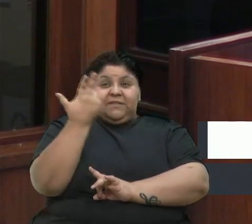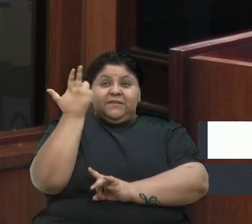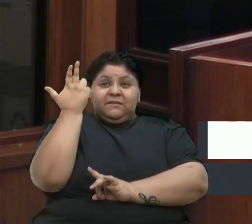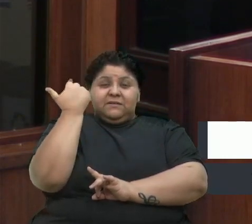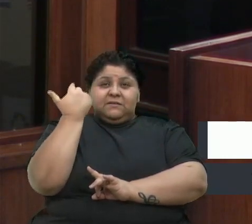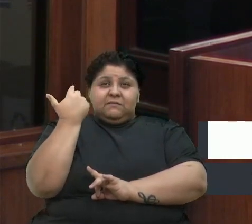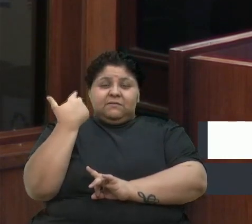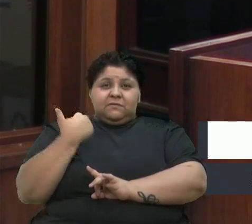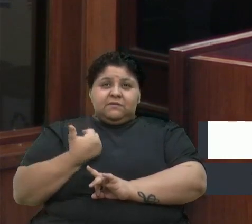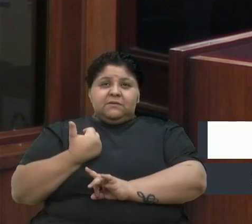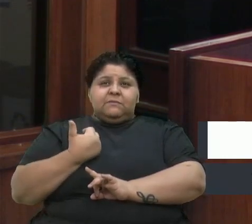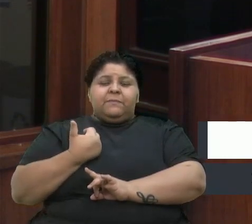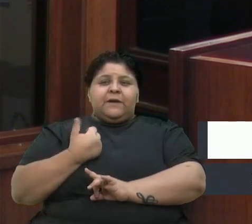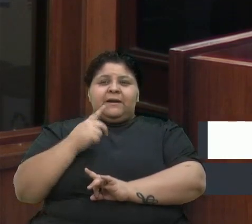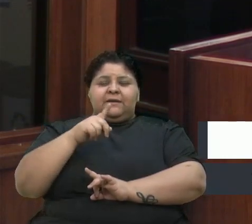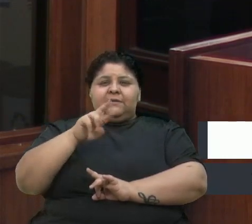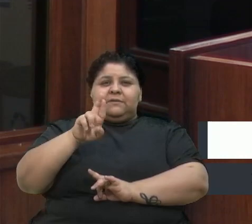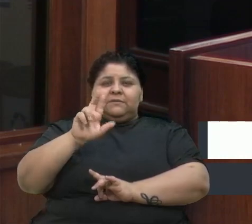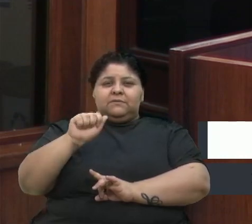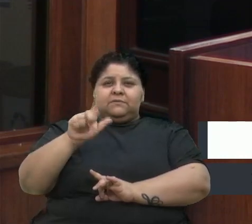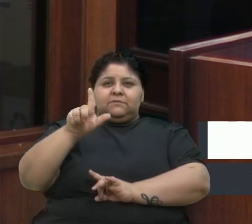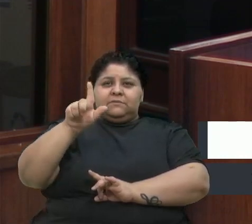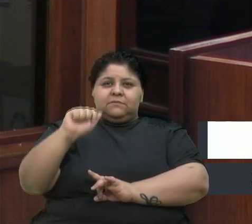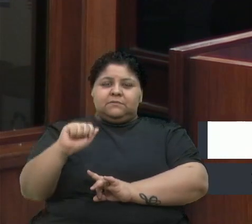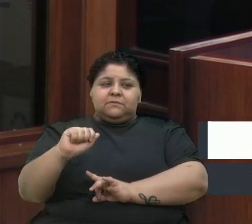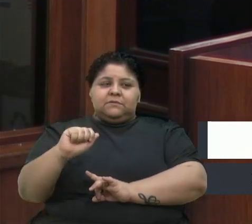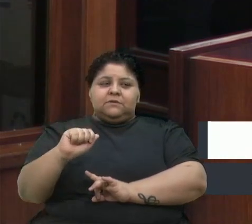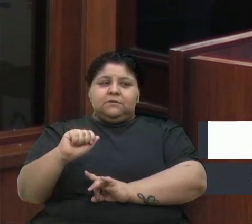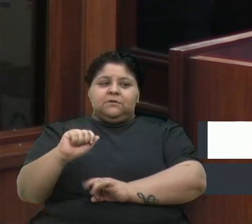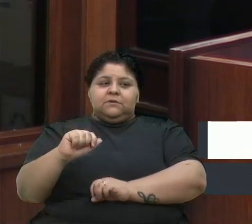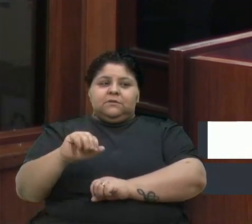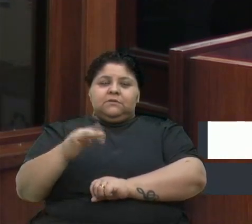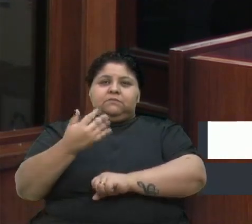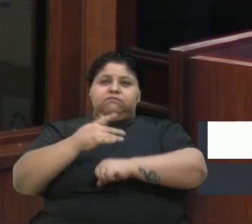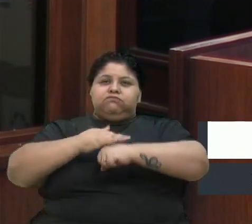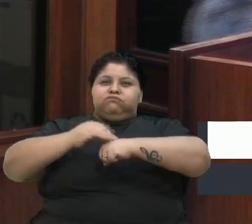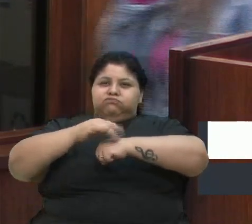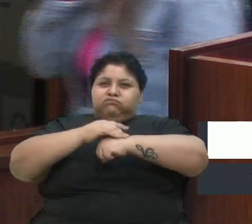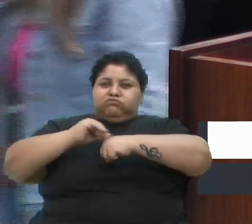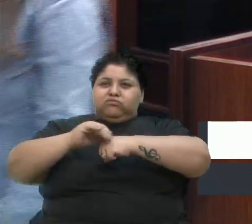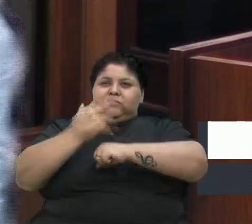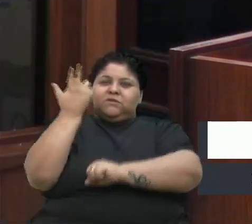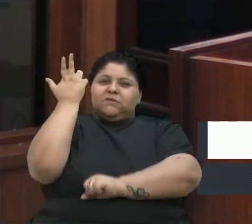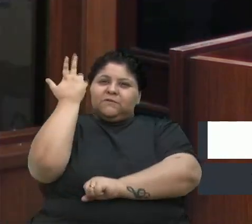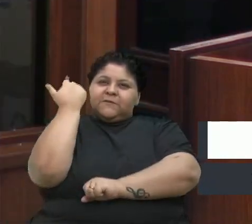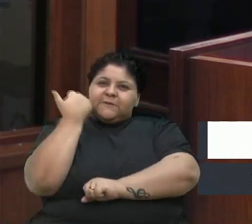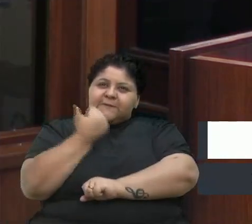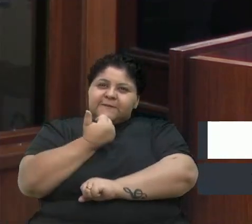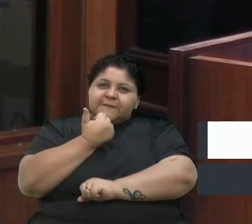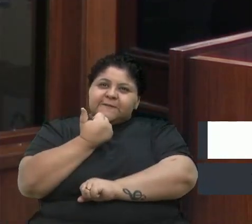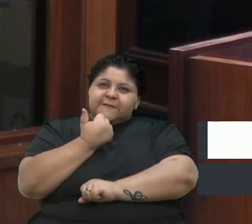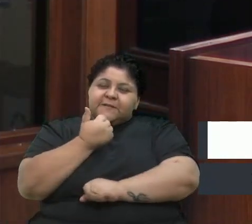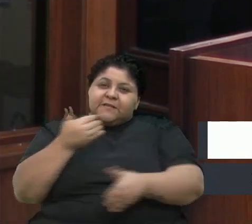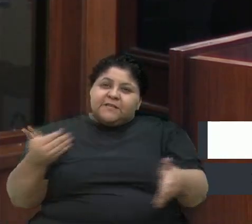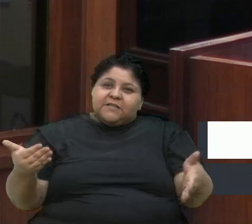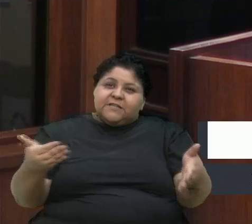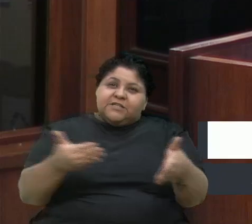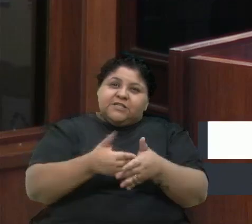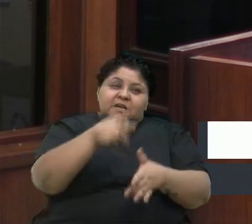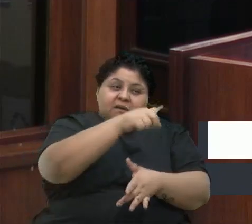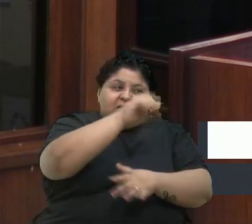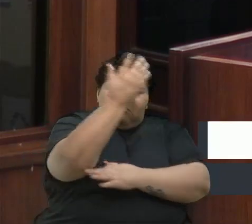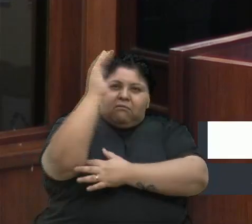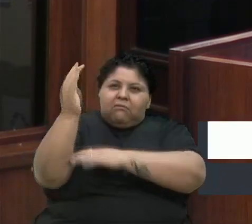a nossa agricultura, que é a geada, né? Nós temos esse problema gravíssimo. Em